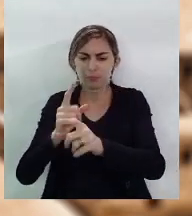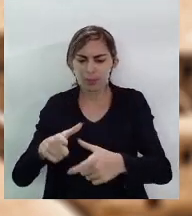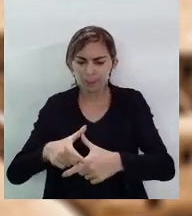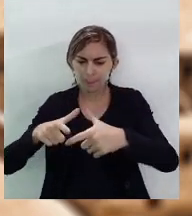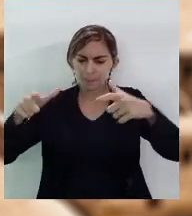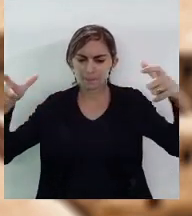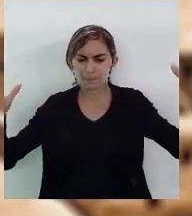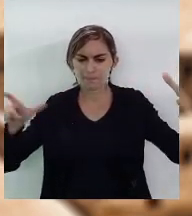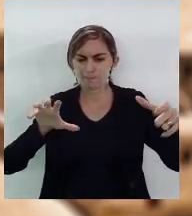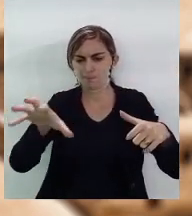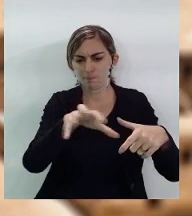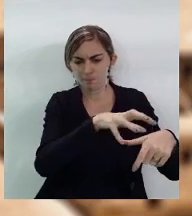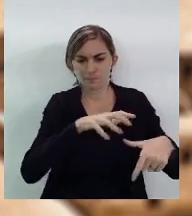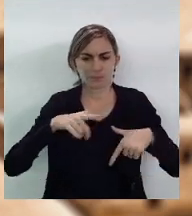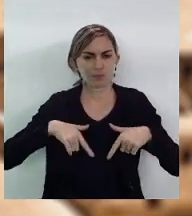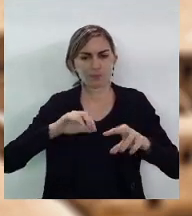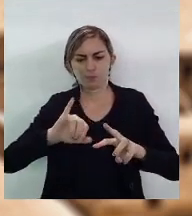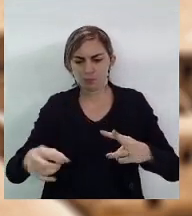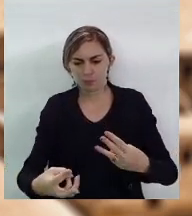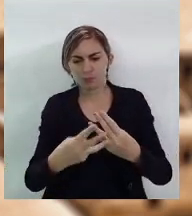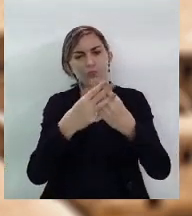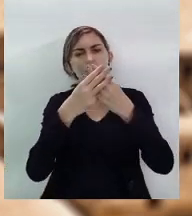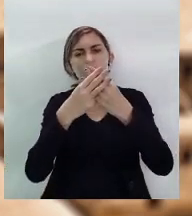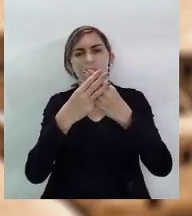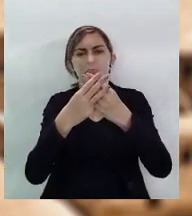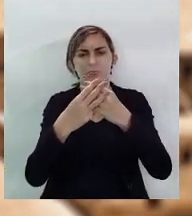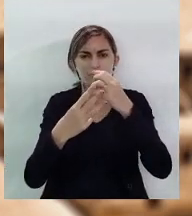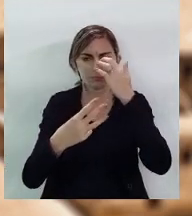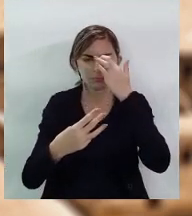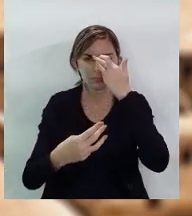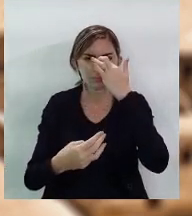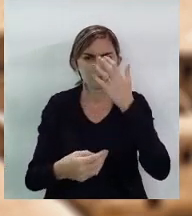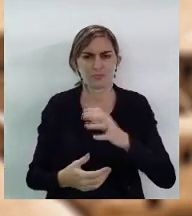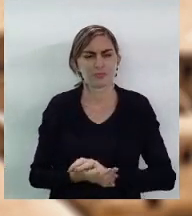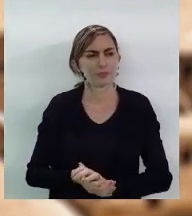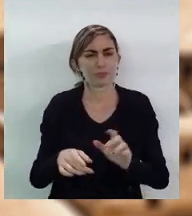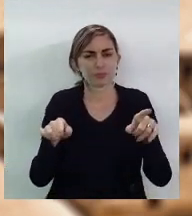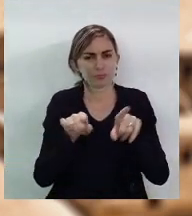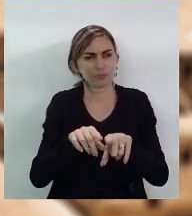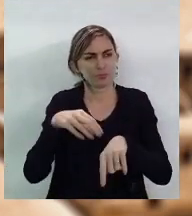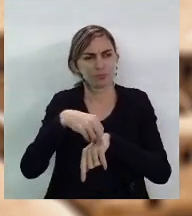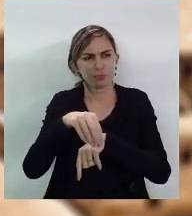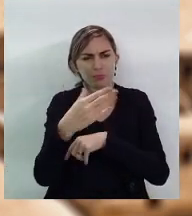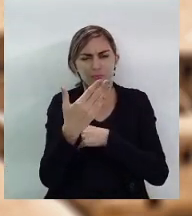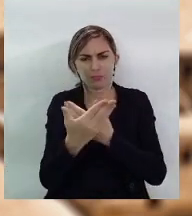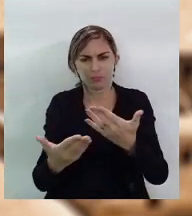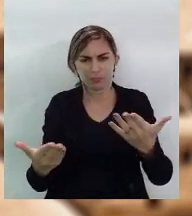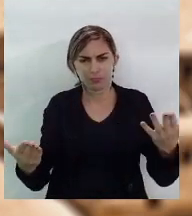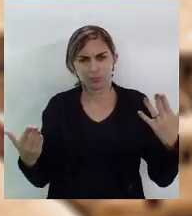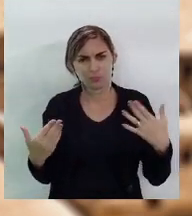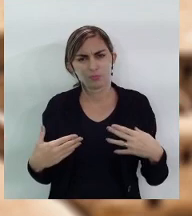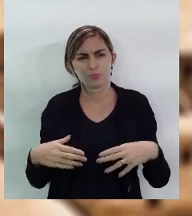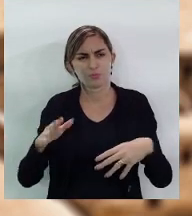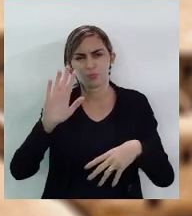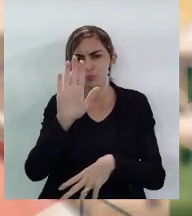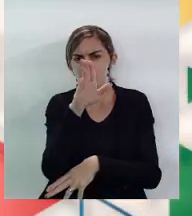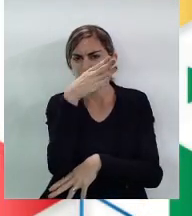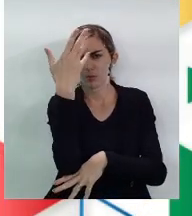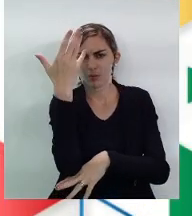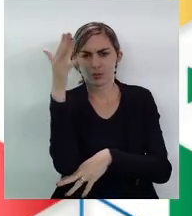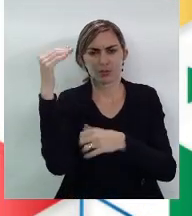maior concentração de adeptos do judaísmo. E trago para vocês uma bandeira, olhe só